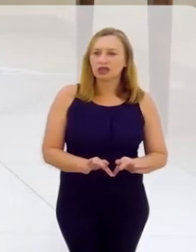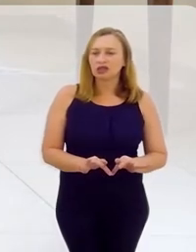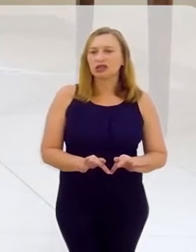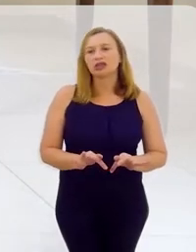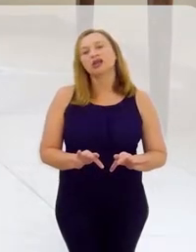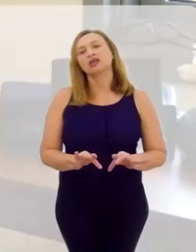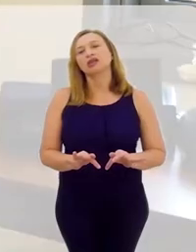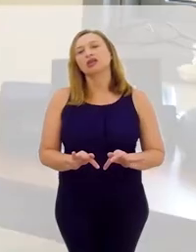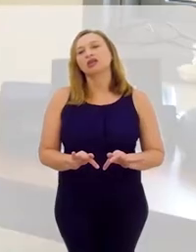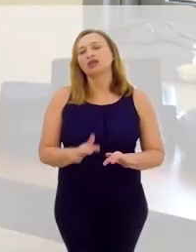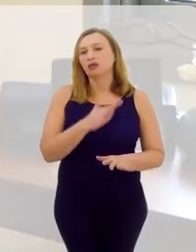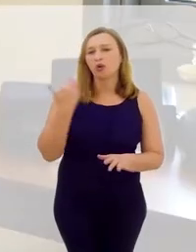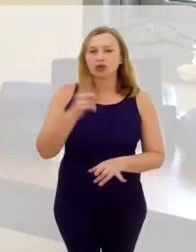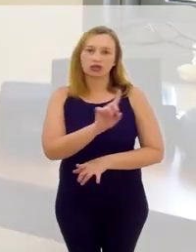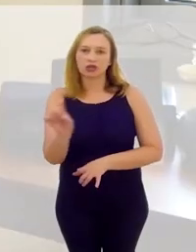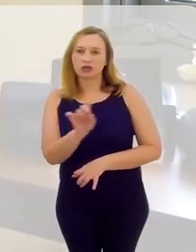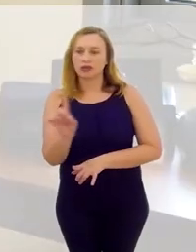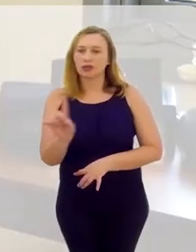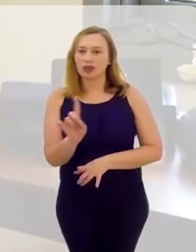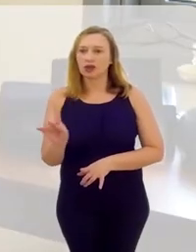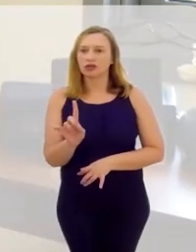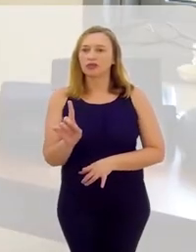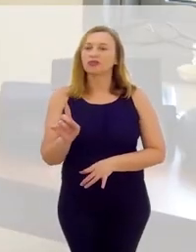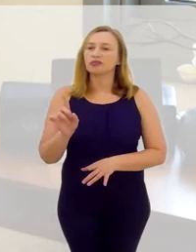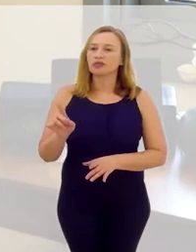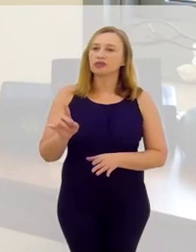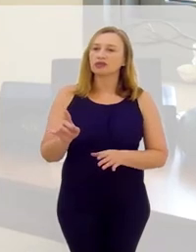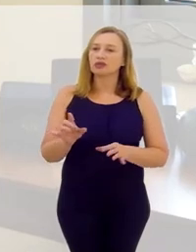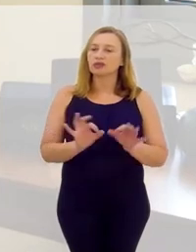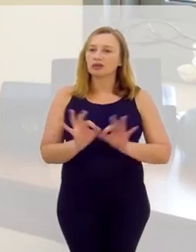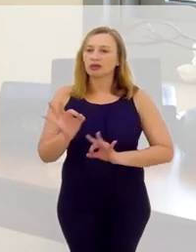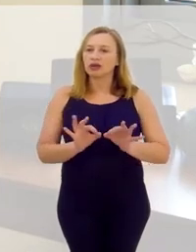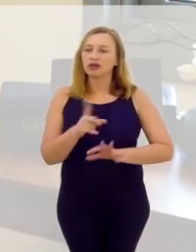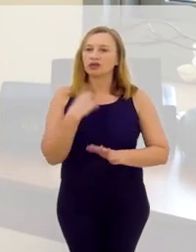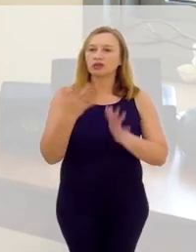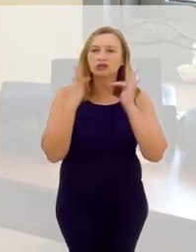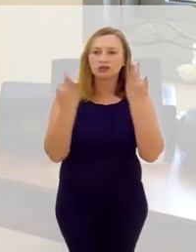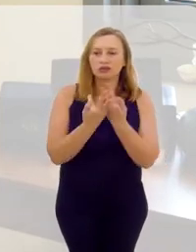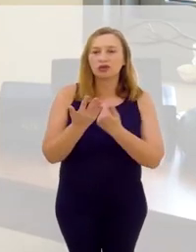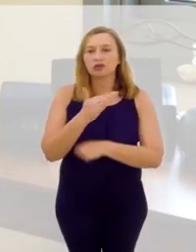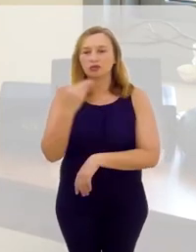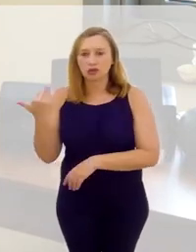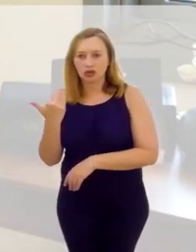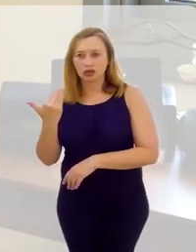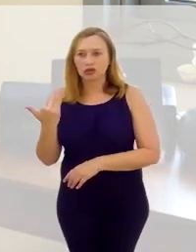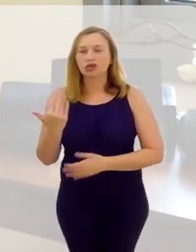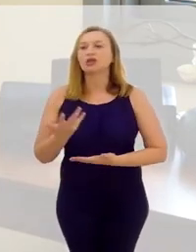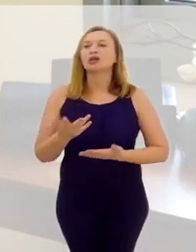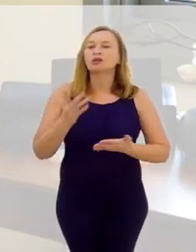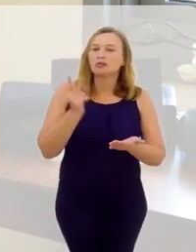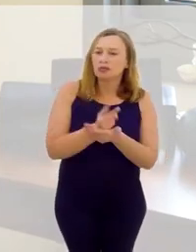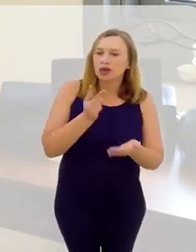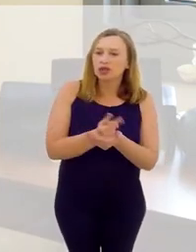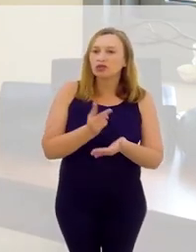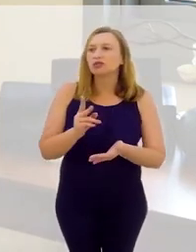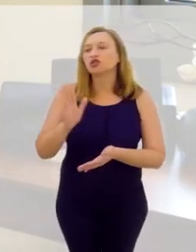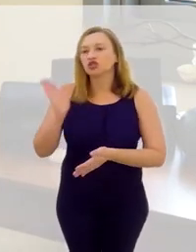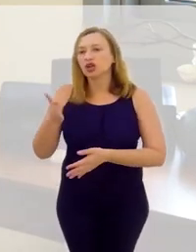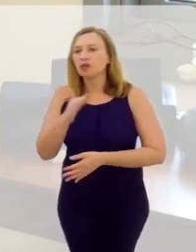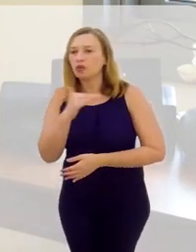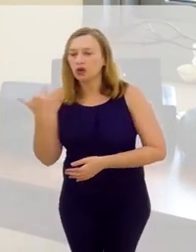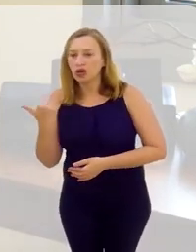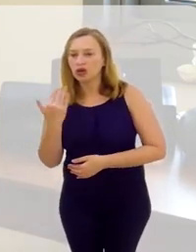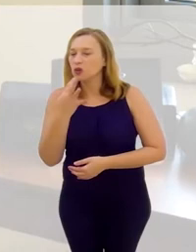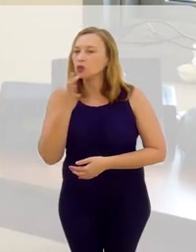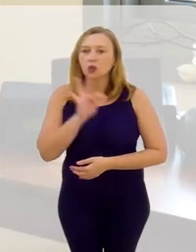termina na morte. O templo é uma prova disso. Ali são feitas ordenanças por nossos familiares falecidos. Mesmo